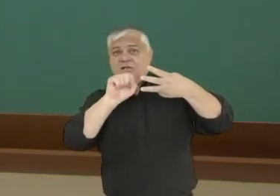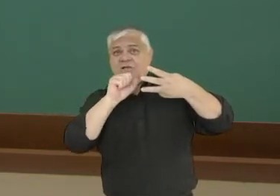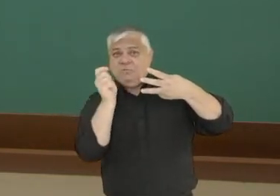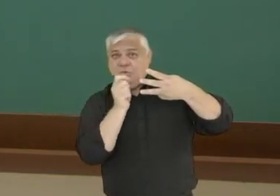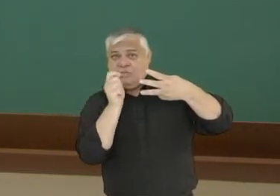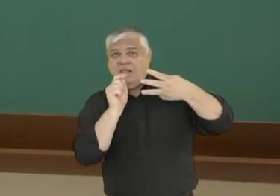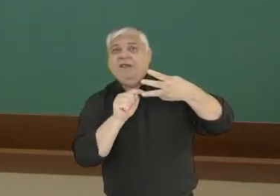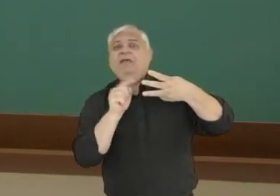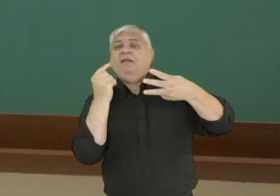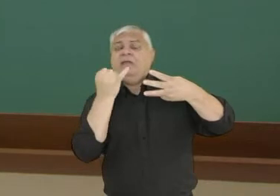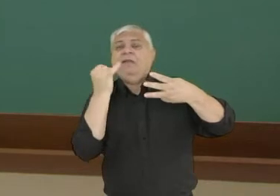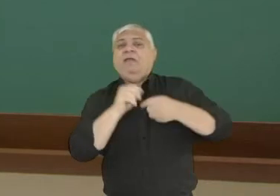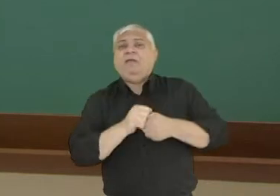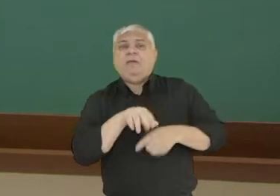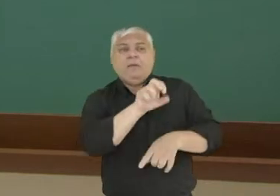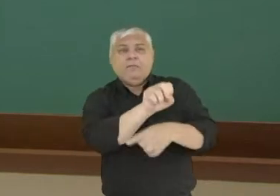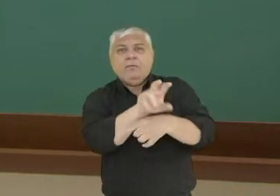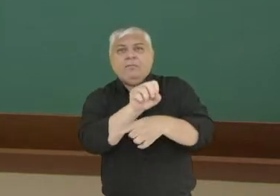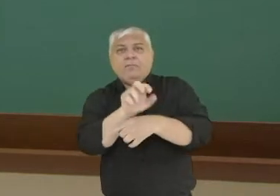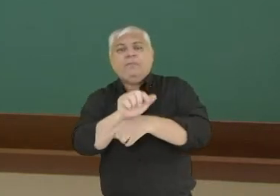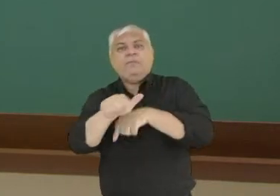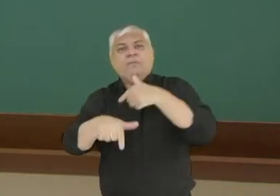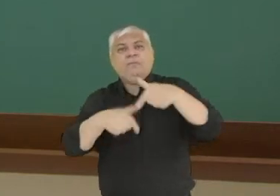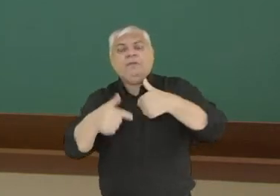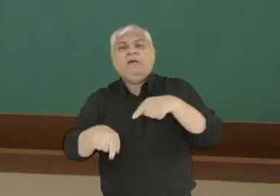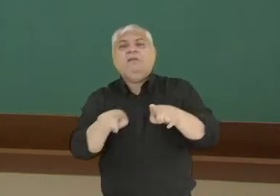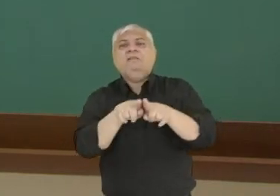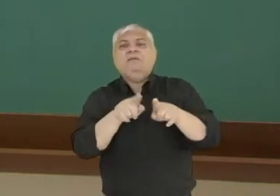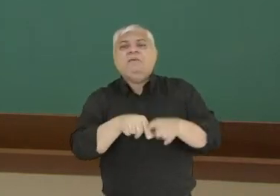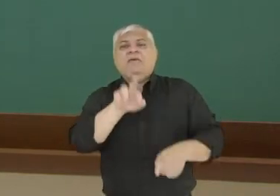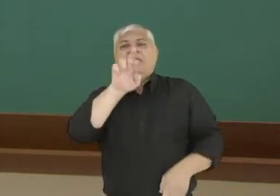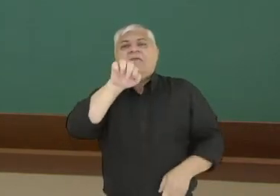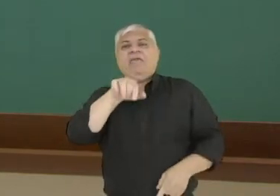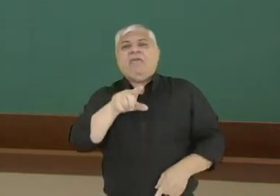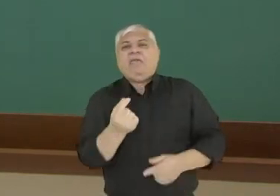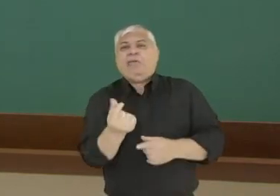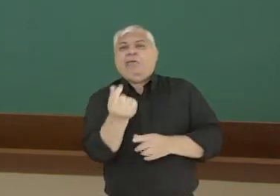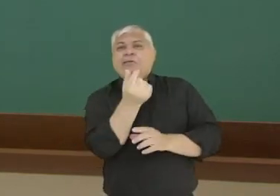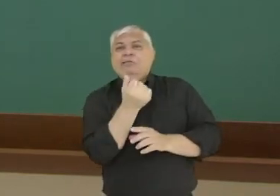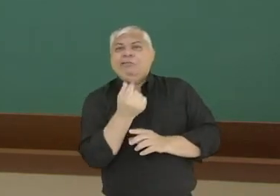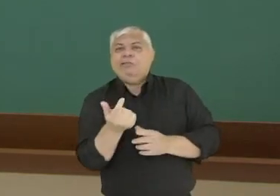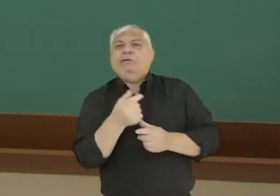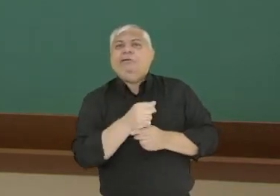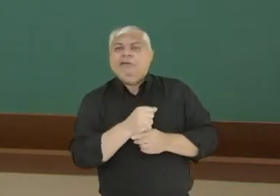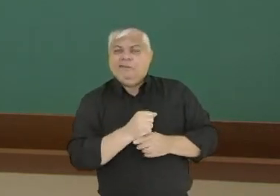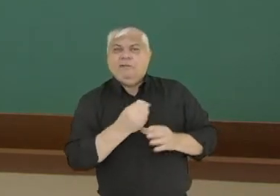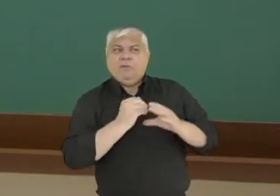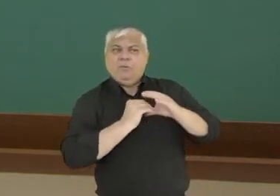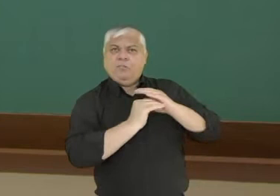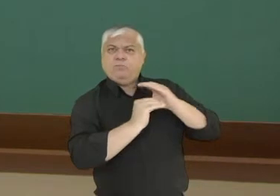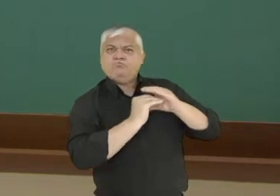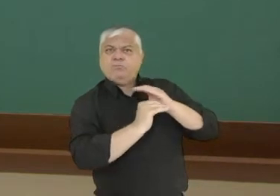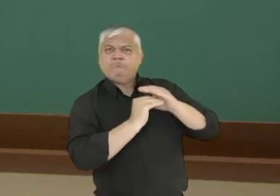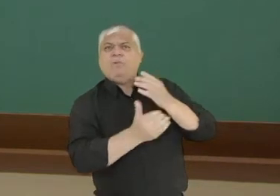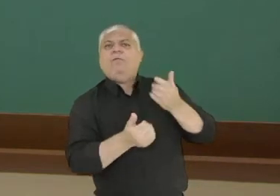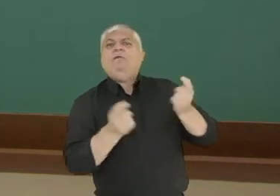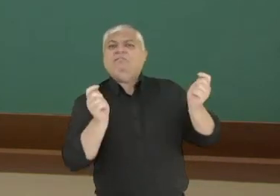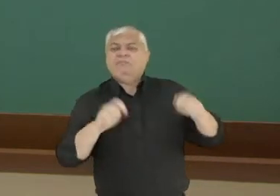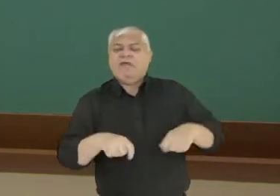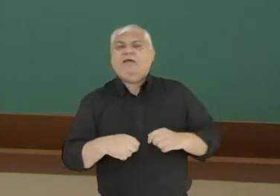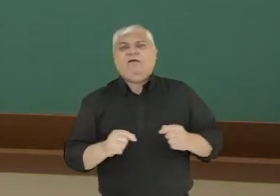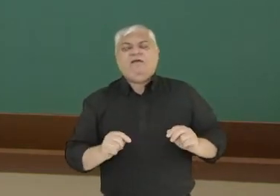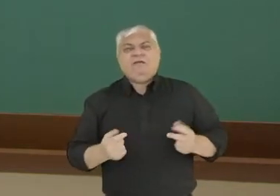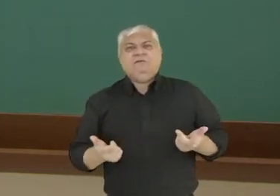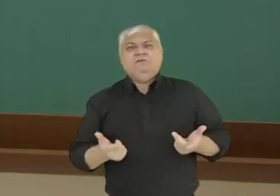renda então importantíssimo pensar que a atividade agropecuária produz riquezas e